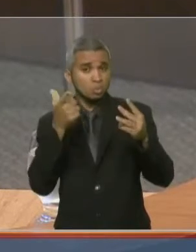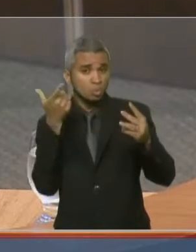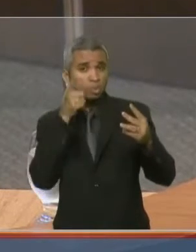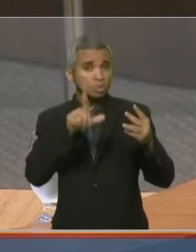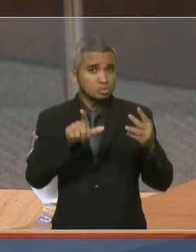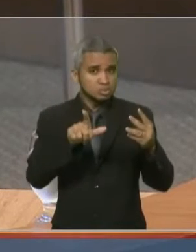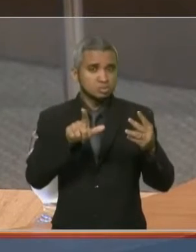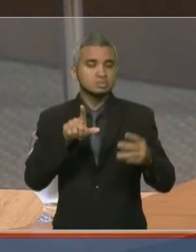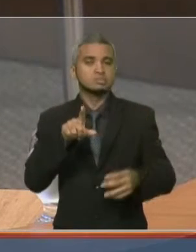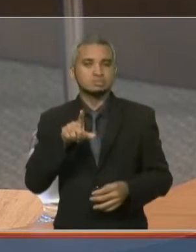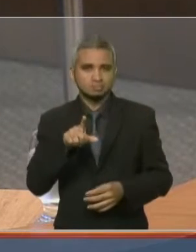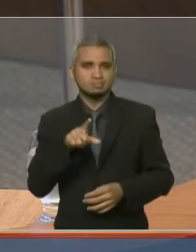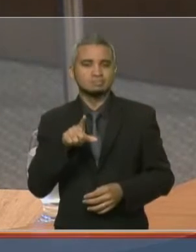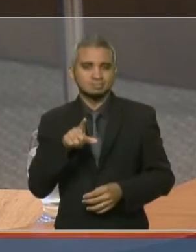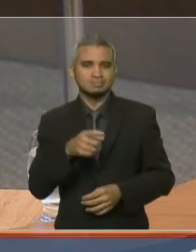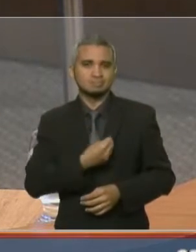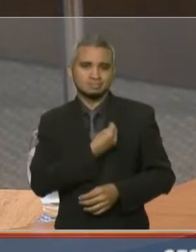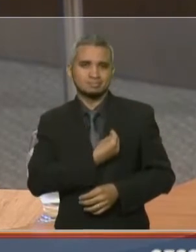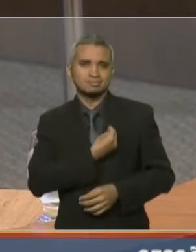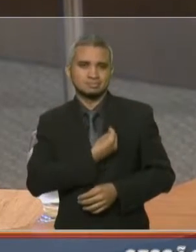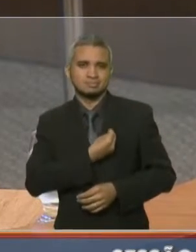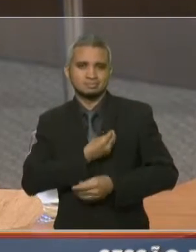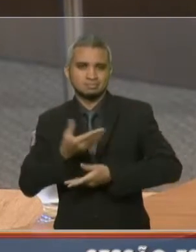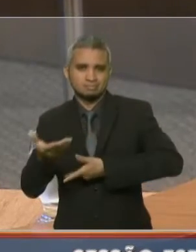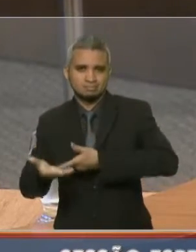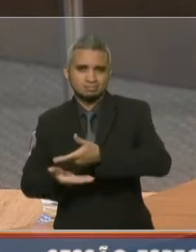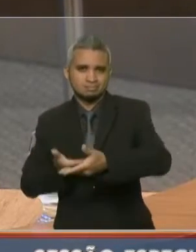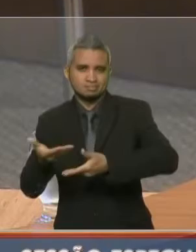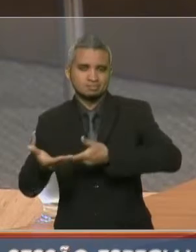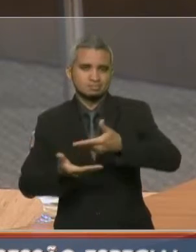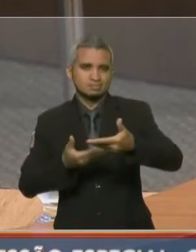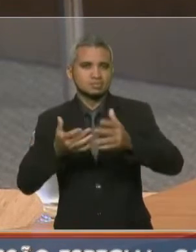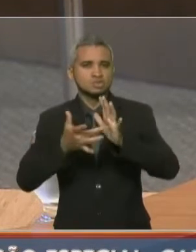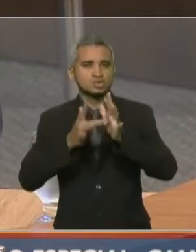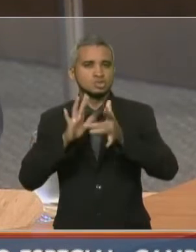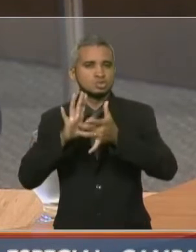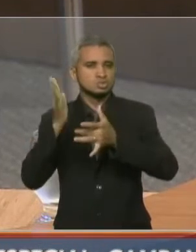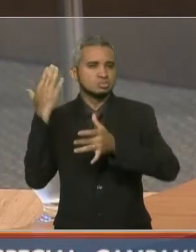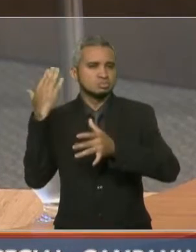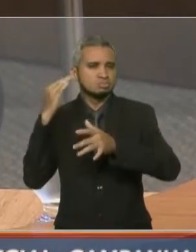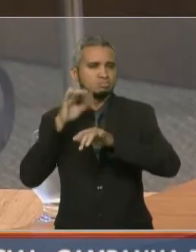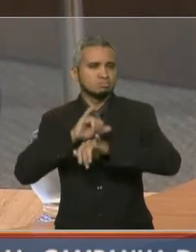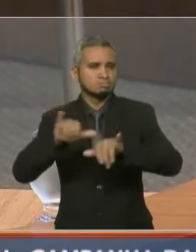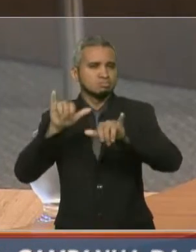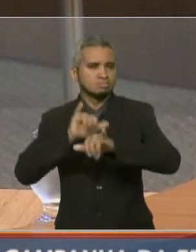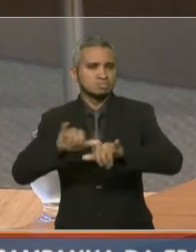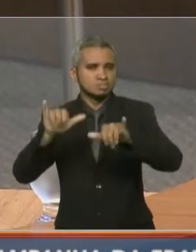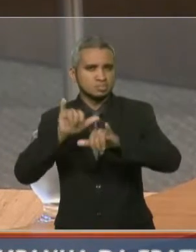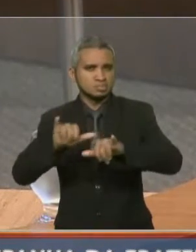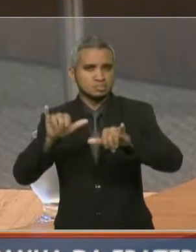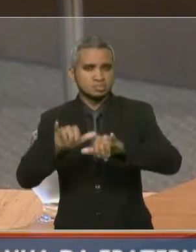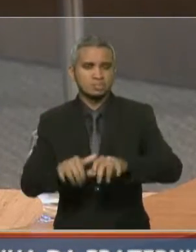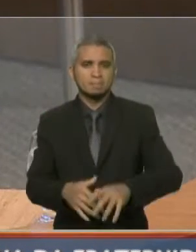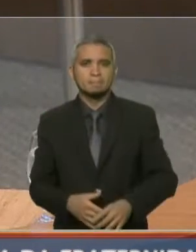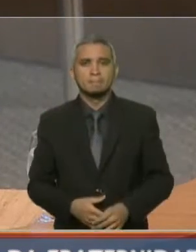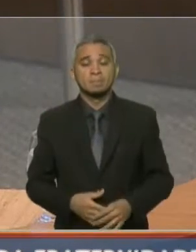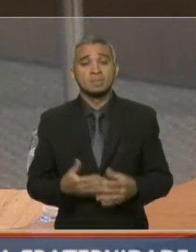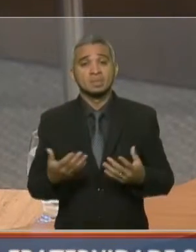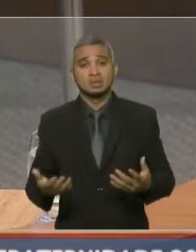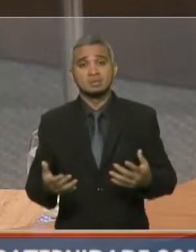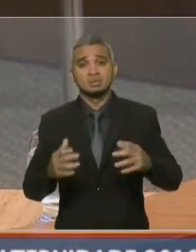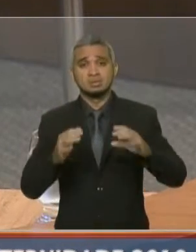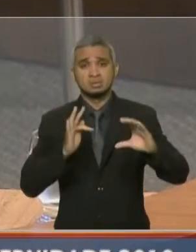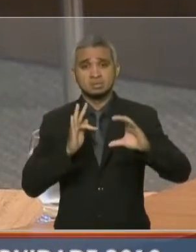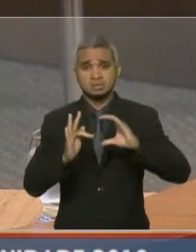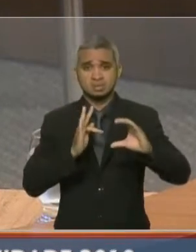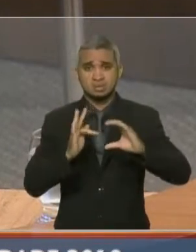fraternidade tão sonhada por Jesus Cristo. A campanha da fraternidade, de modo geral, ela quer